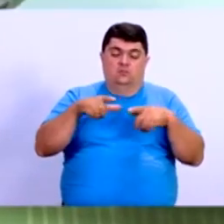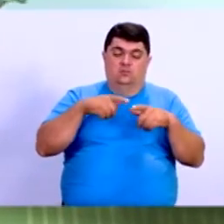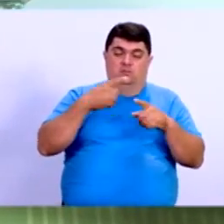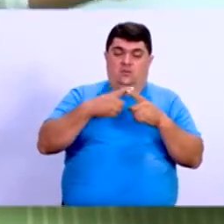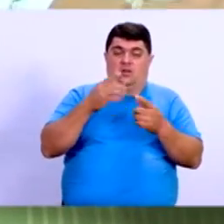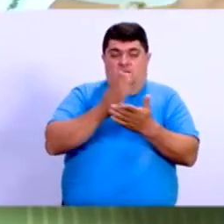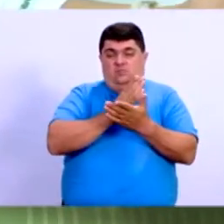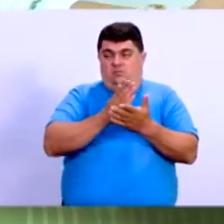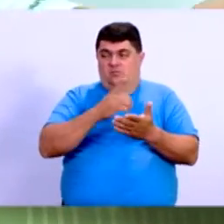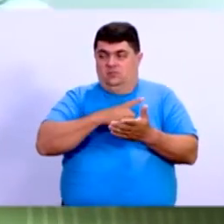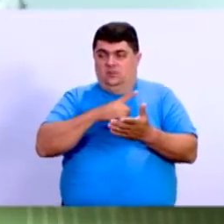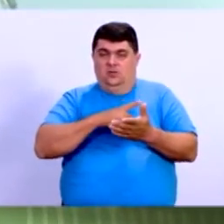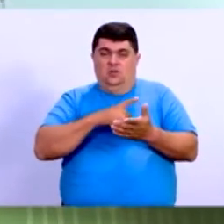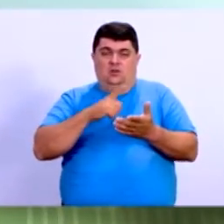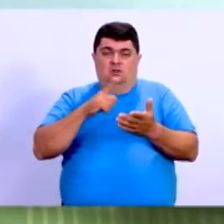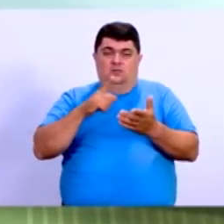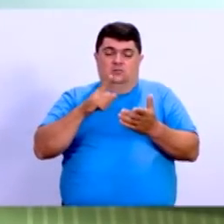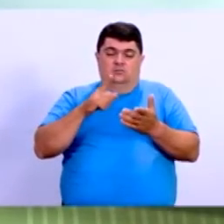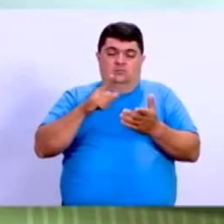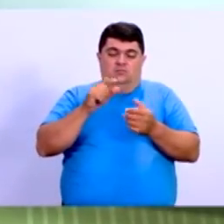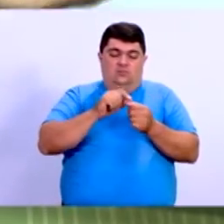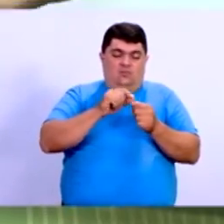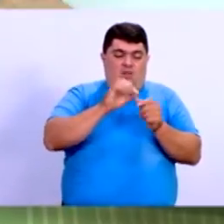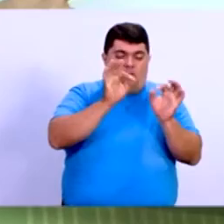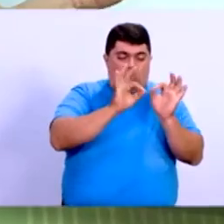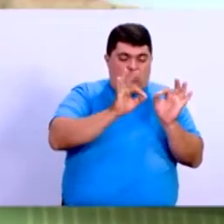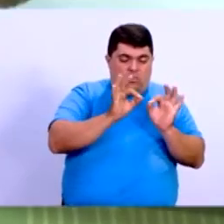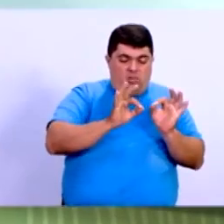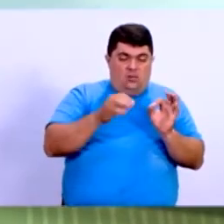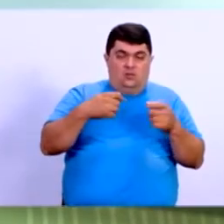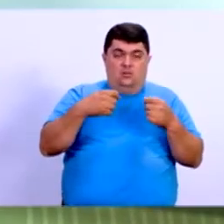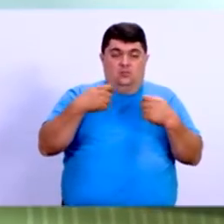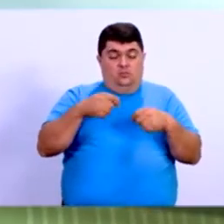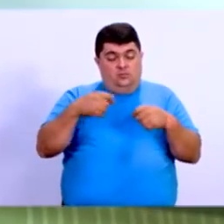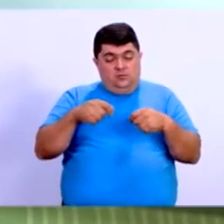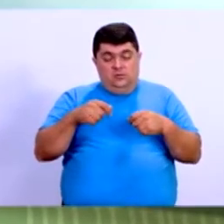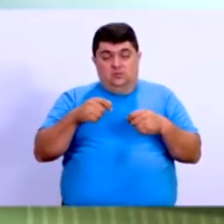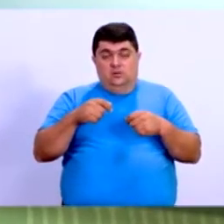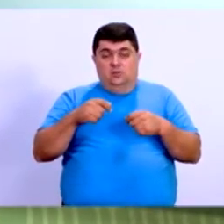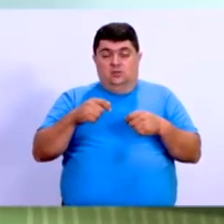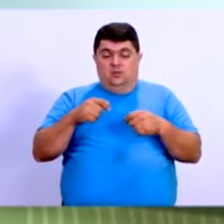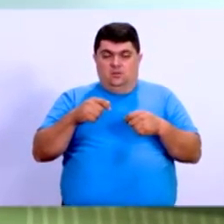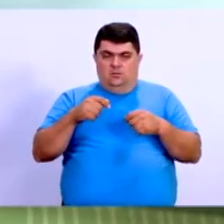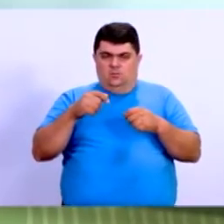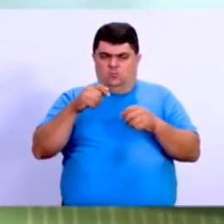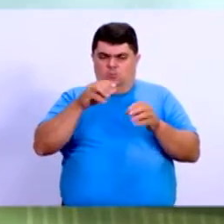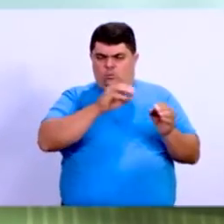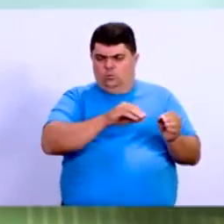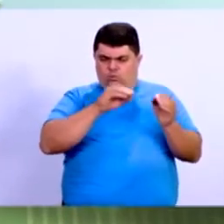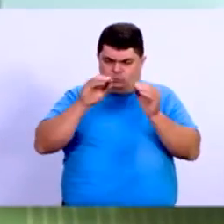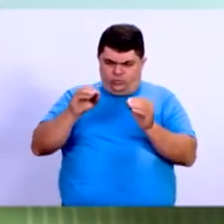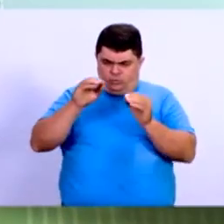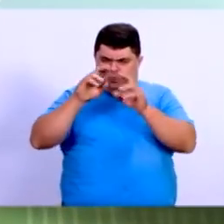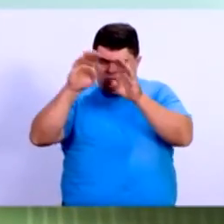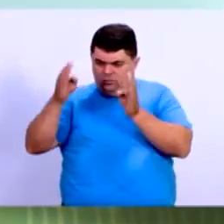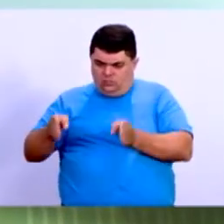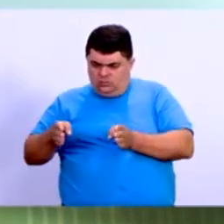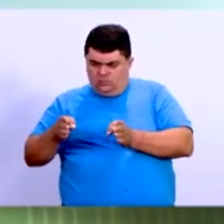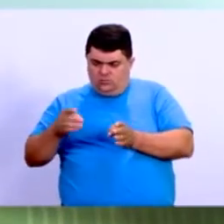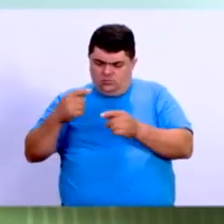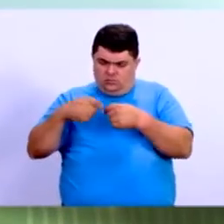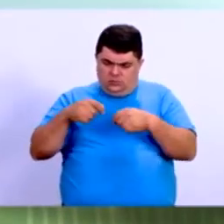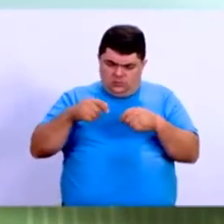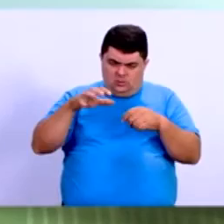certos processamentos manuais e precisam ser o quê? Automatizados. Por isso que a gente precisa pegar os